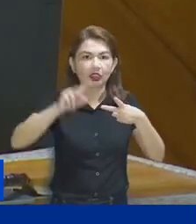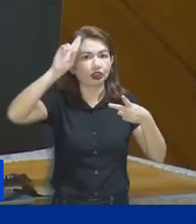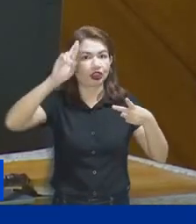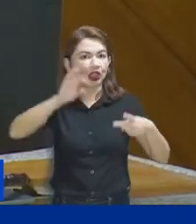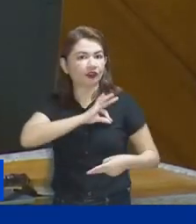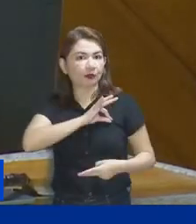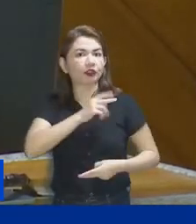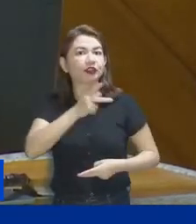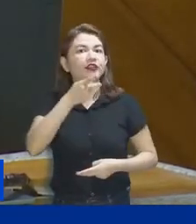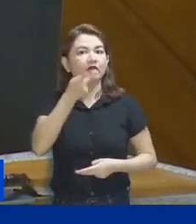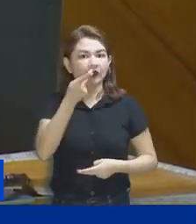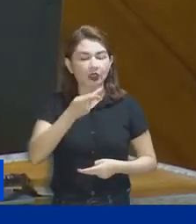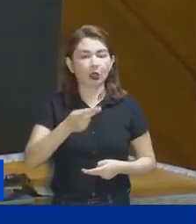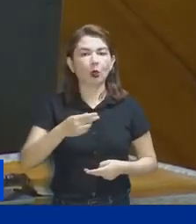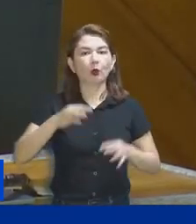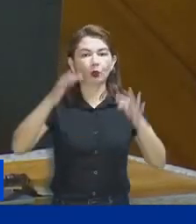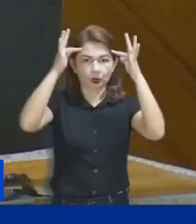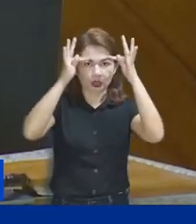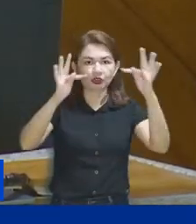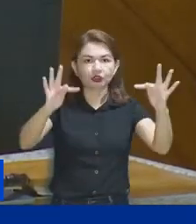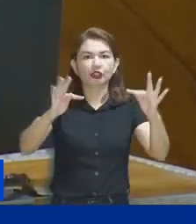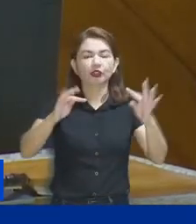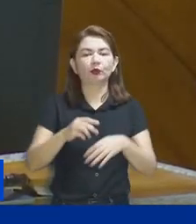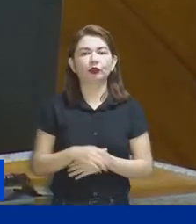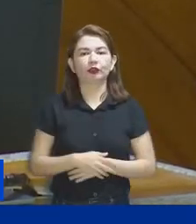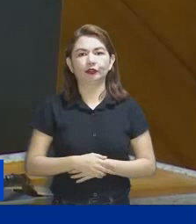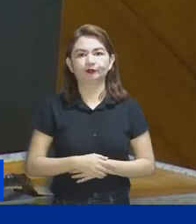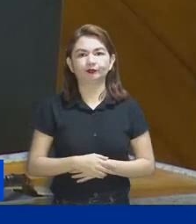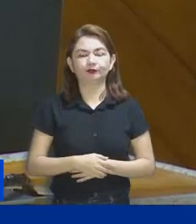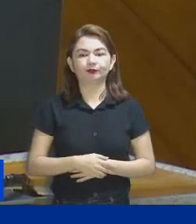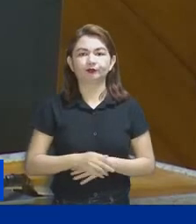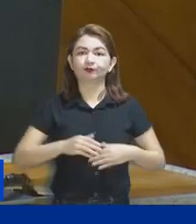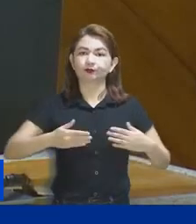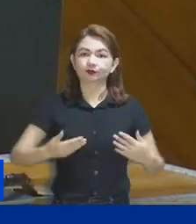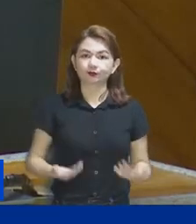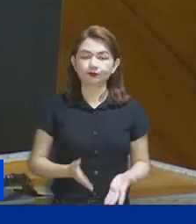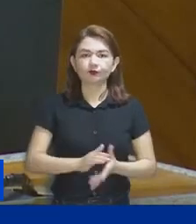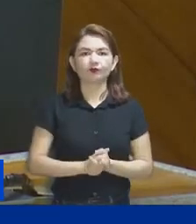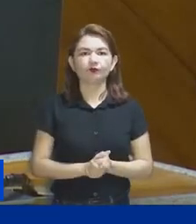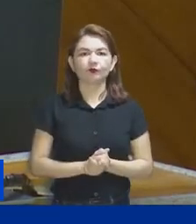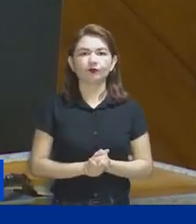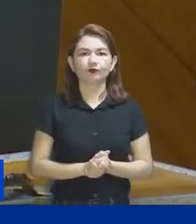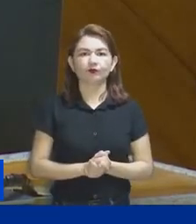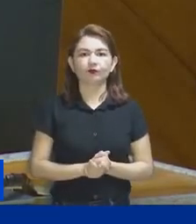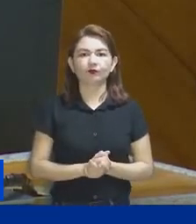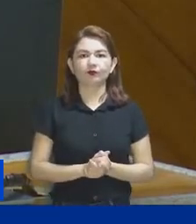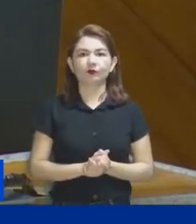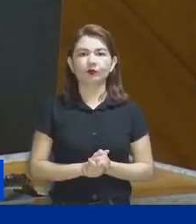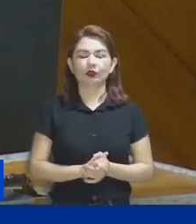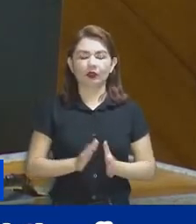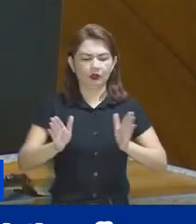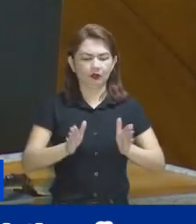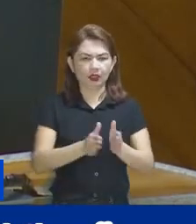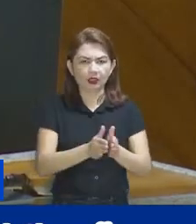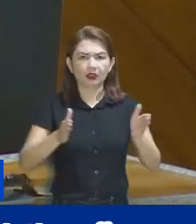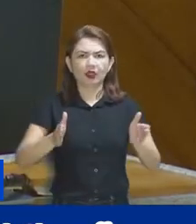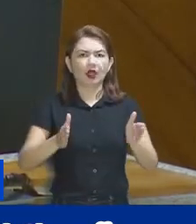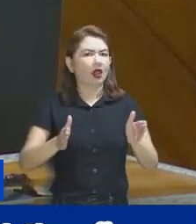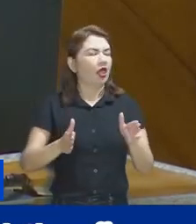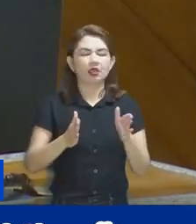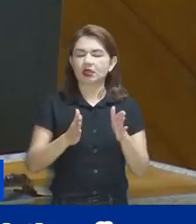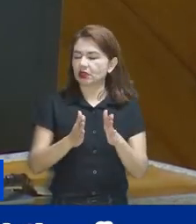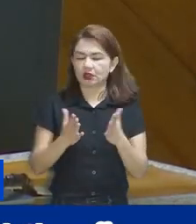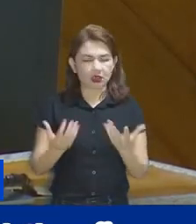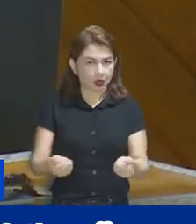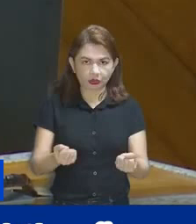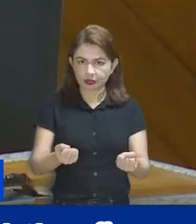também desse tribunal. Indeferiu-se o pedido de devolução do prazo requerido pelo